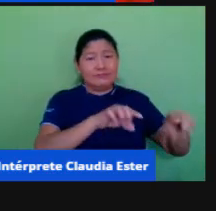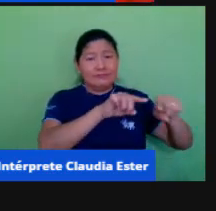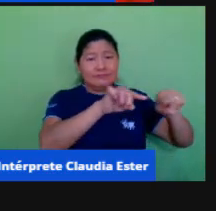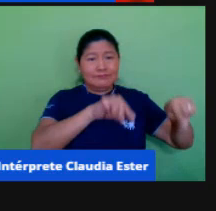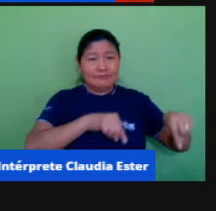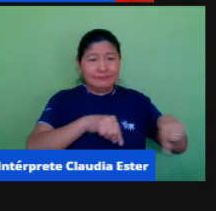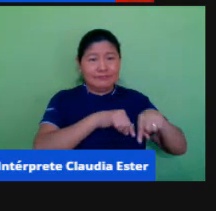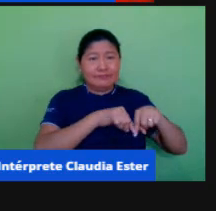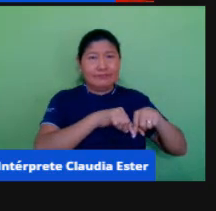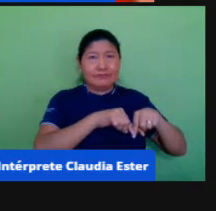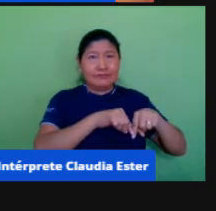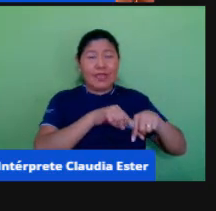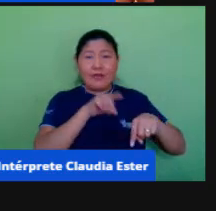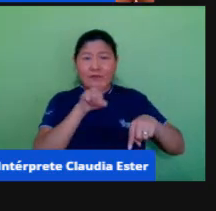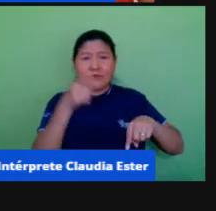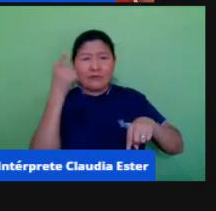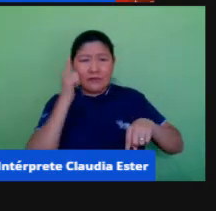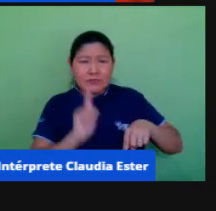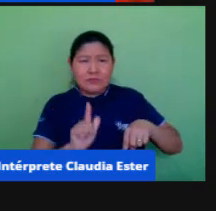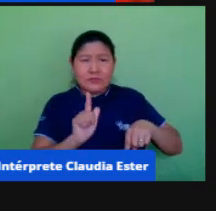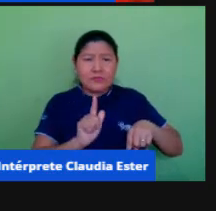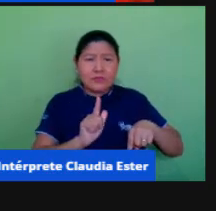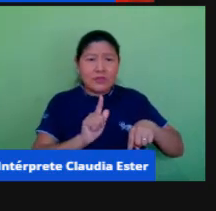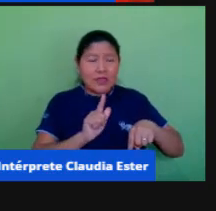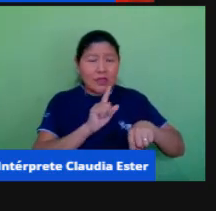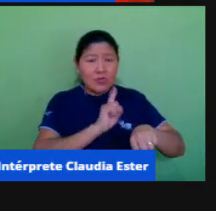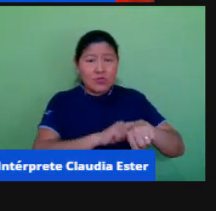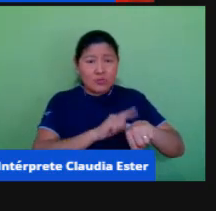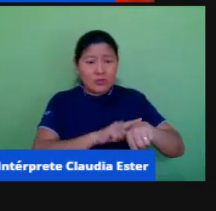da sala de aula invertida, dentro do ensino híbrido,